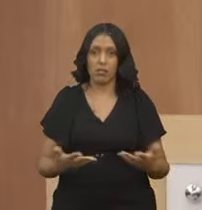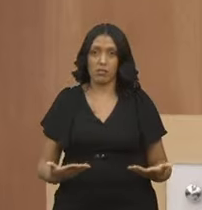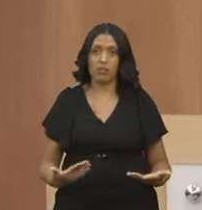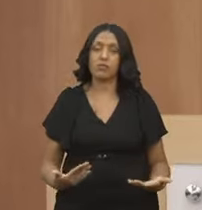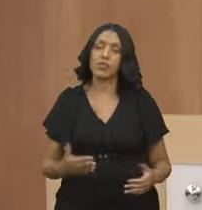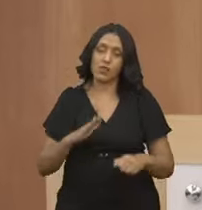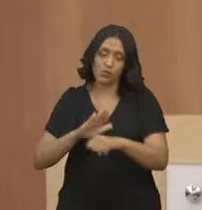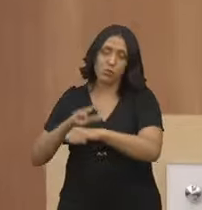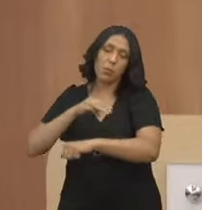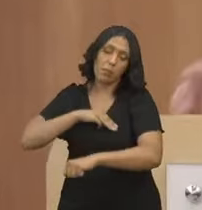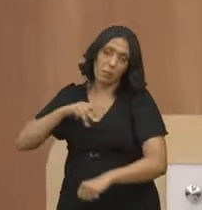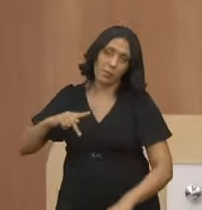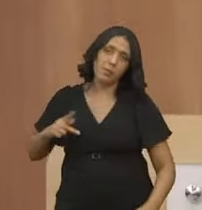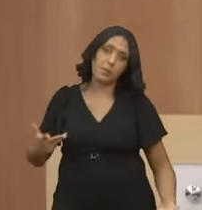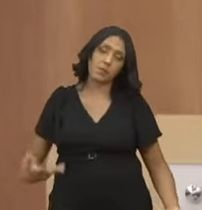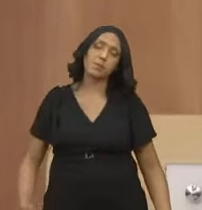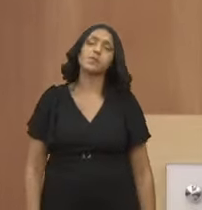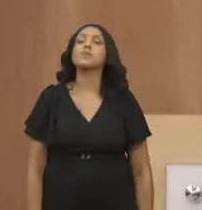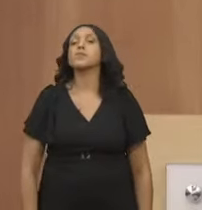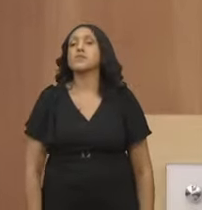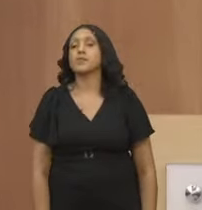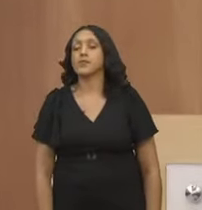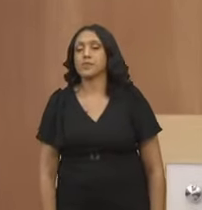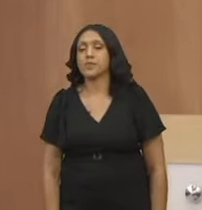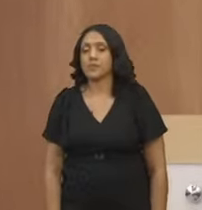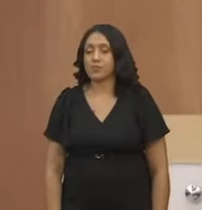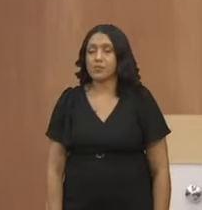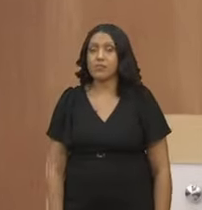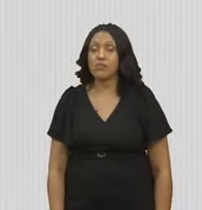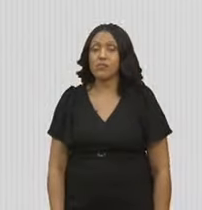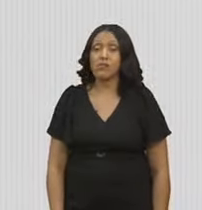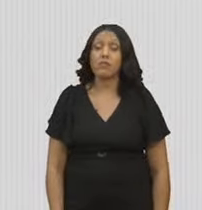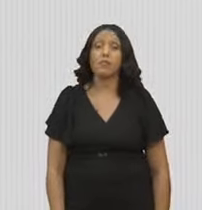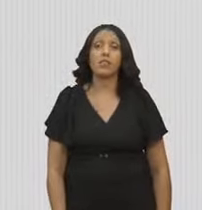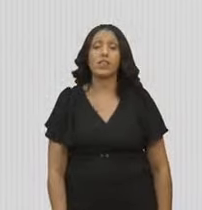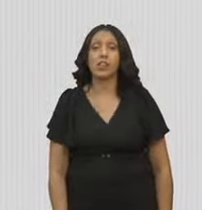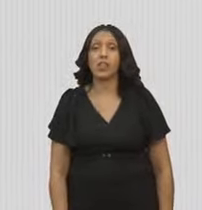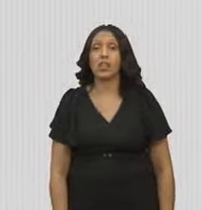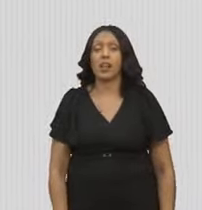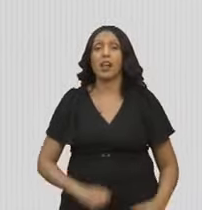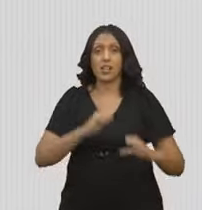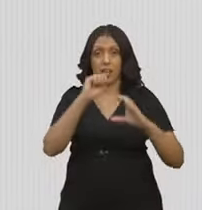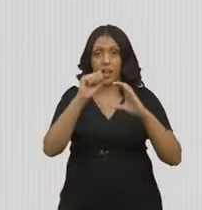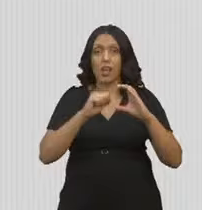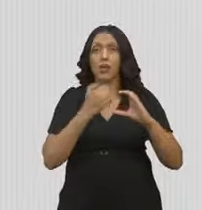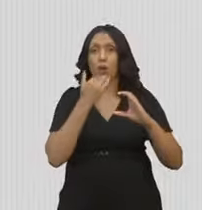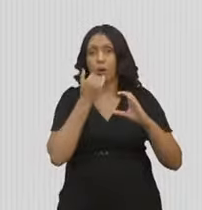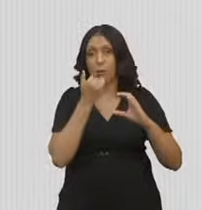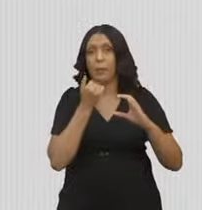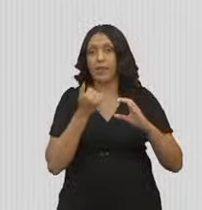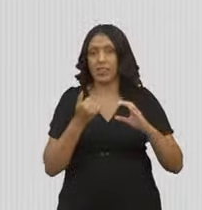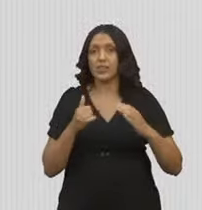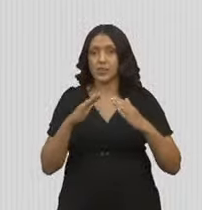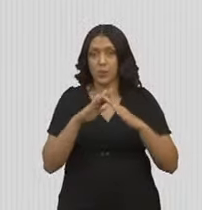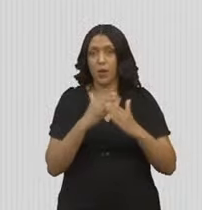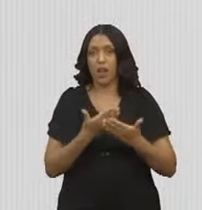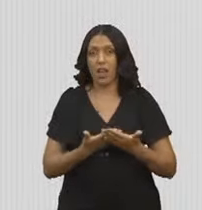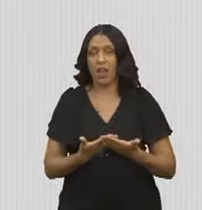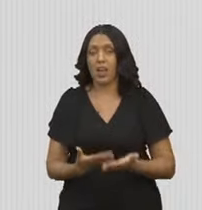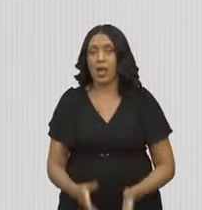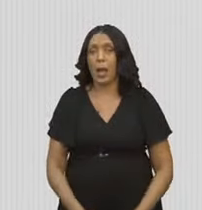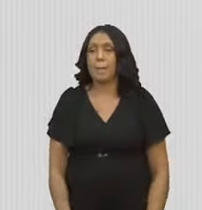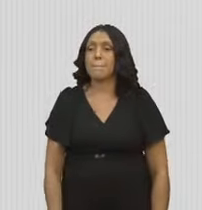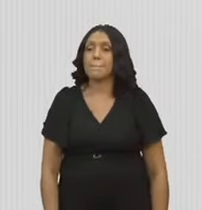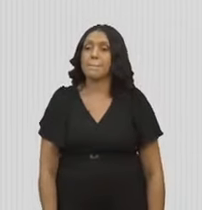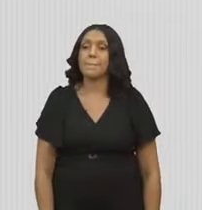técnica colocar o primeiro vídeo, que é o vídeo da merenda. Estão economizando na merenda das nossas crianças. Sumiram